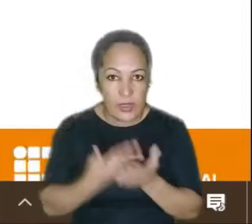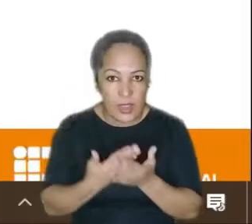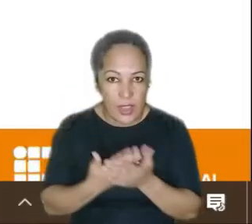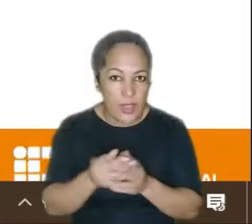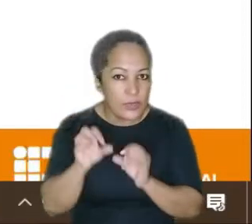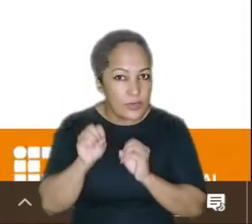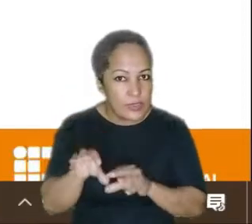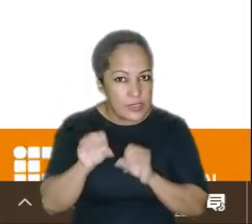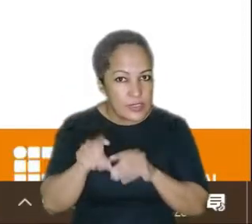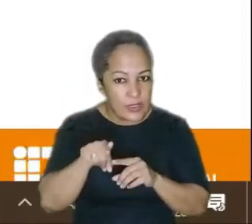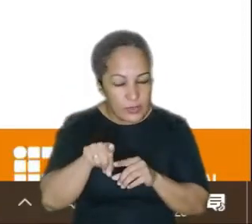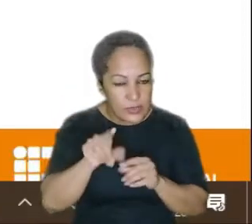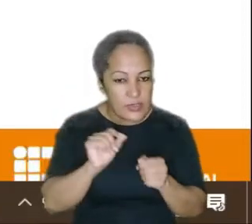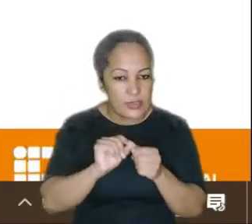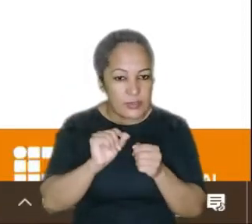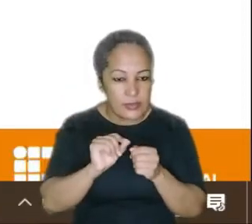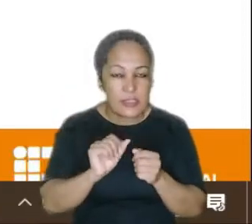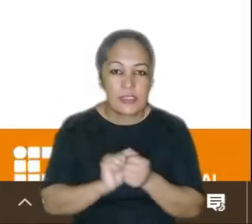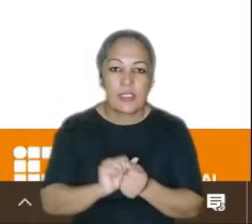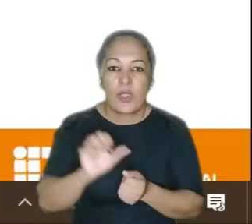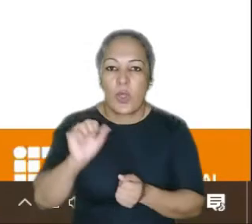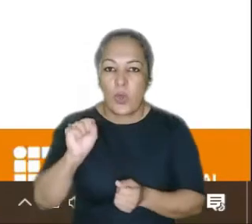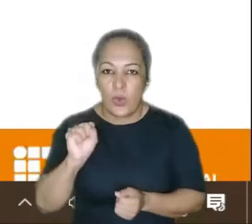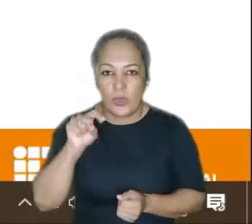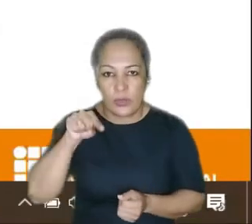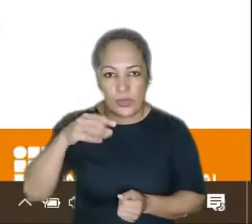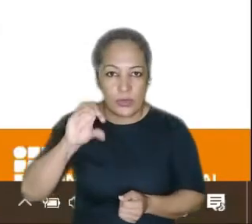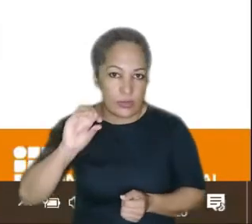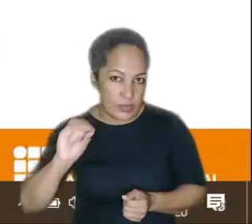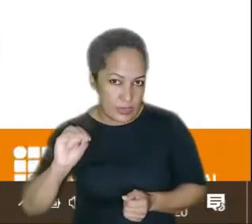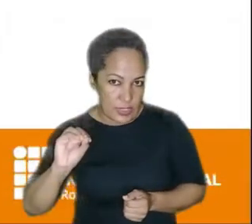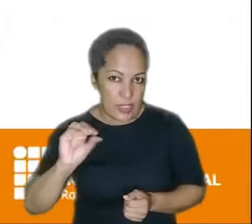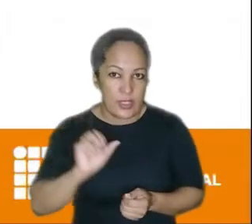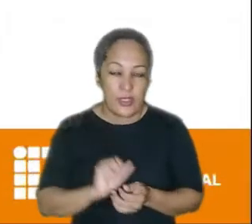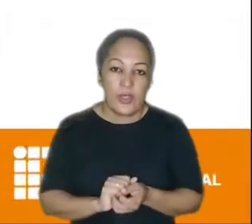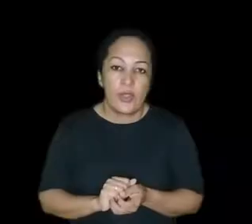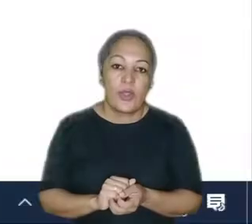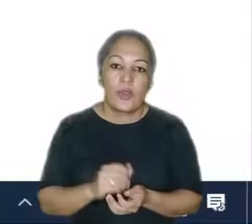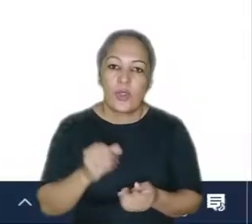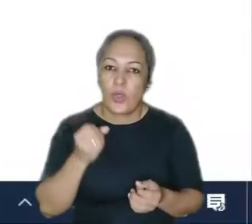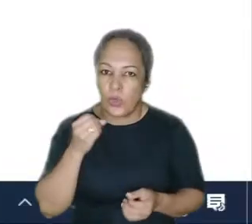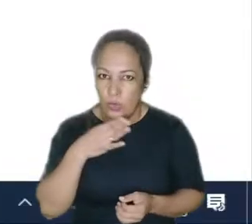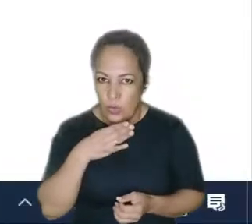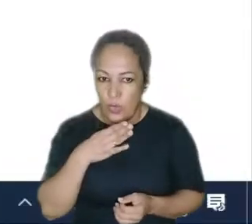Workbench 8.0, tá bom? Essa é a última versão dele. Então, a gente vai abrir ele aqui.